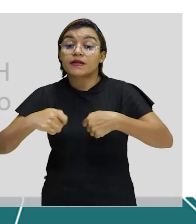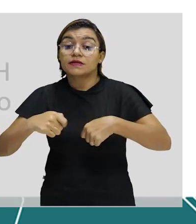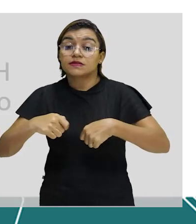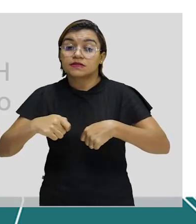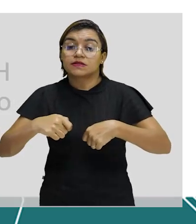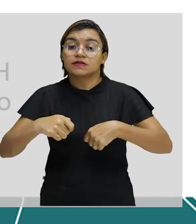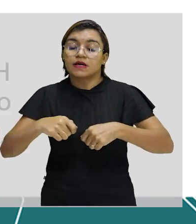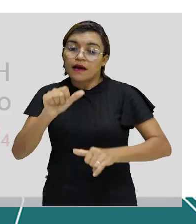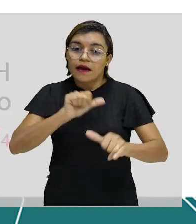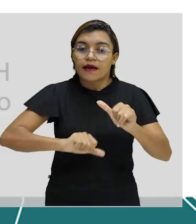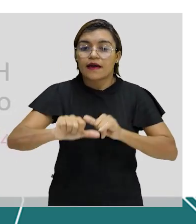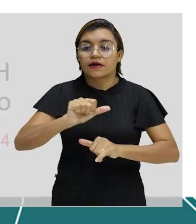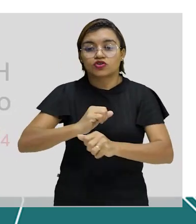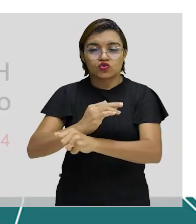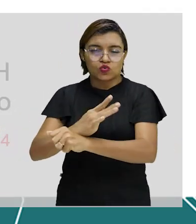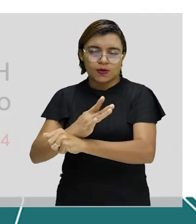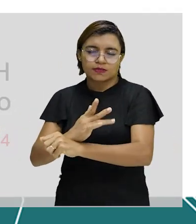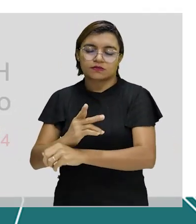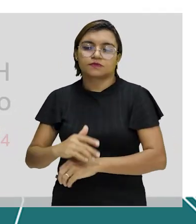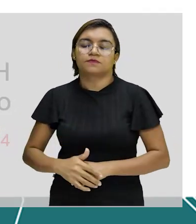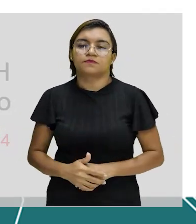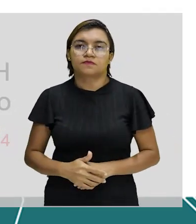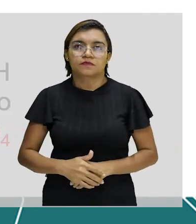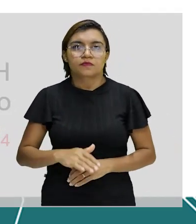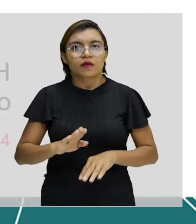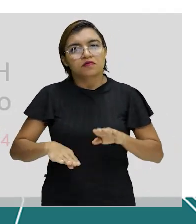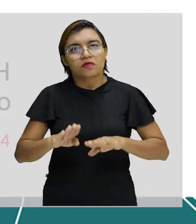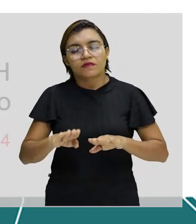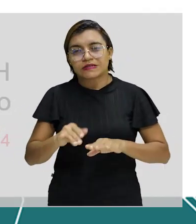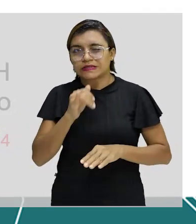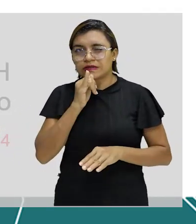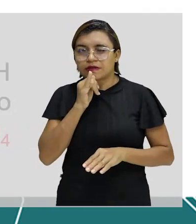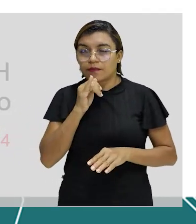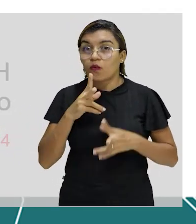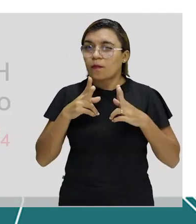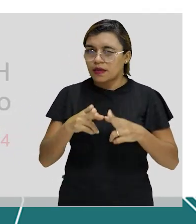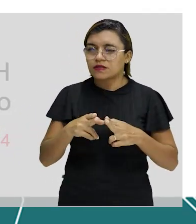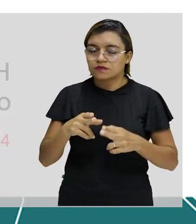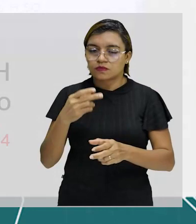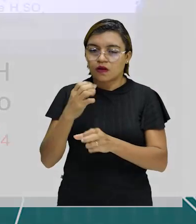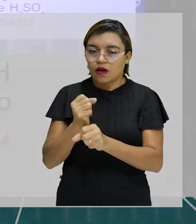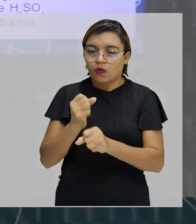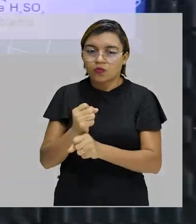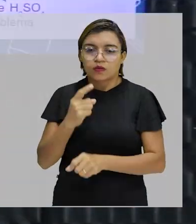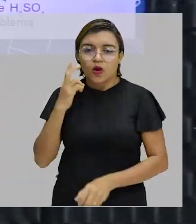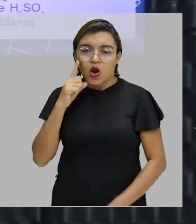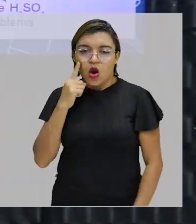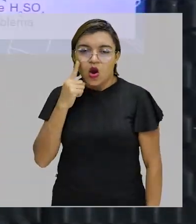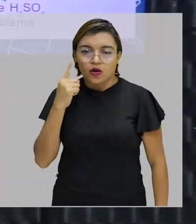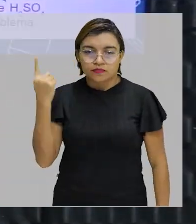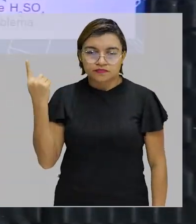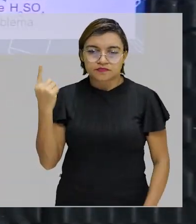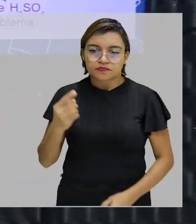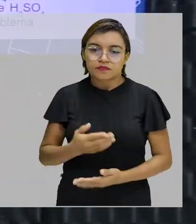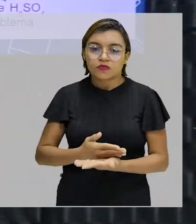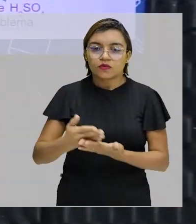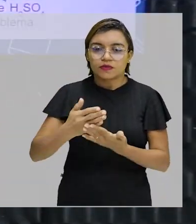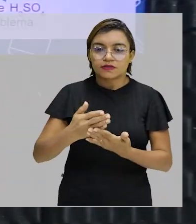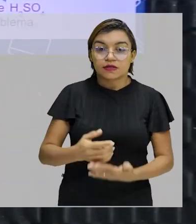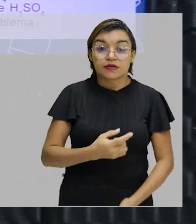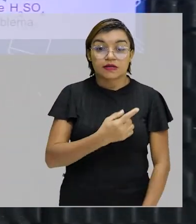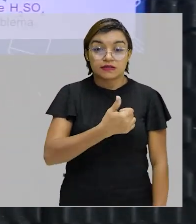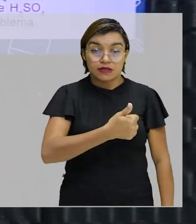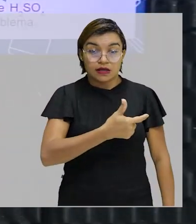o ácido sulfúrico, certo? É o mesmo cálculo, só que agora eu vou partir de 100 gramas do hidróxido de sódio. Então,